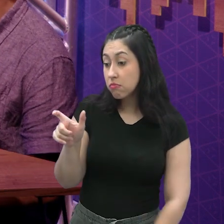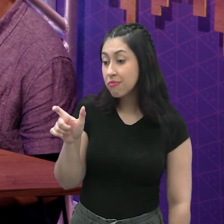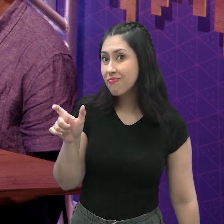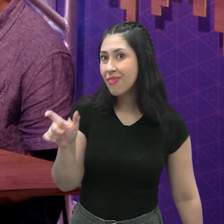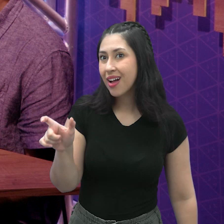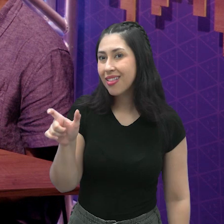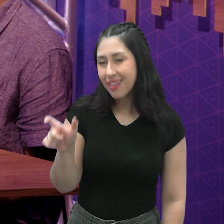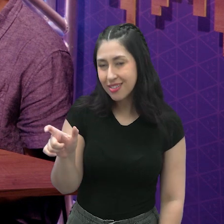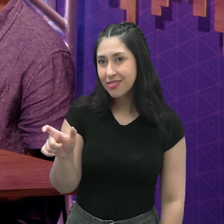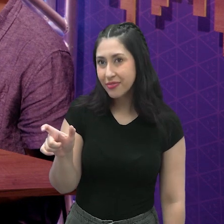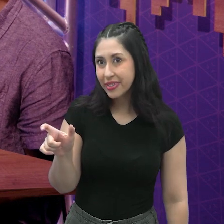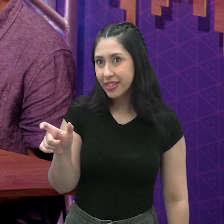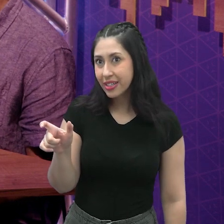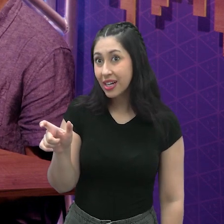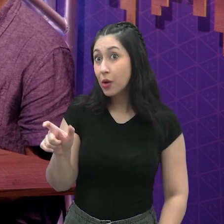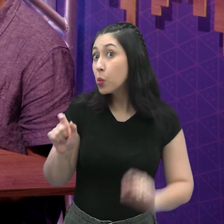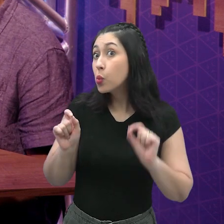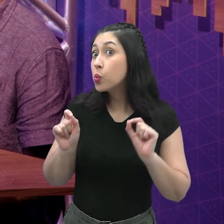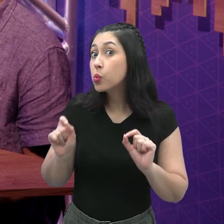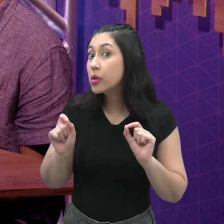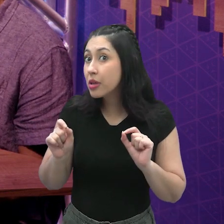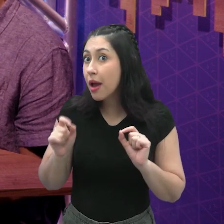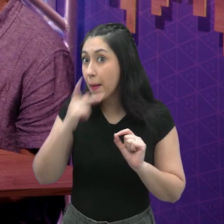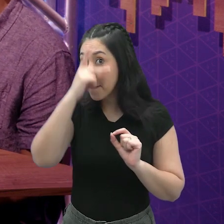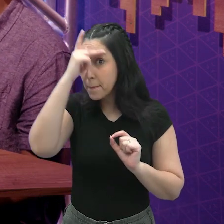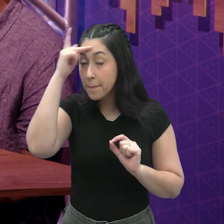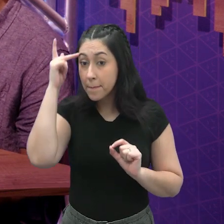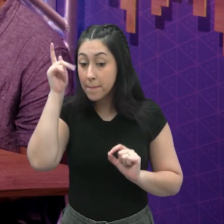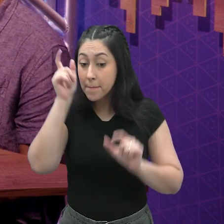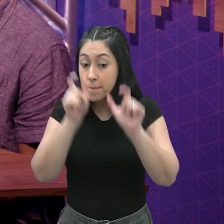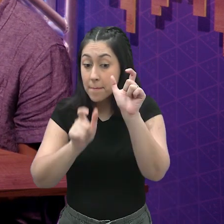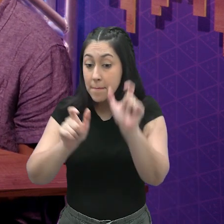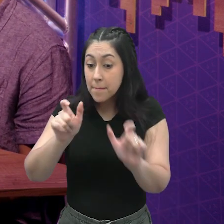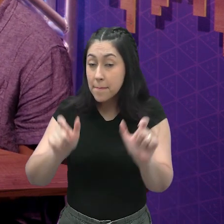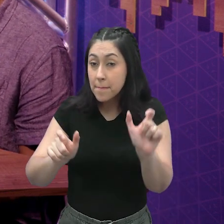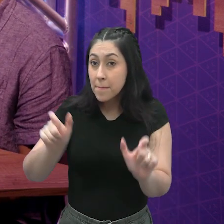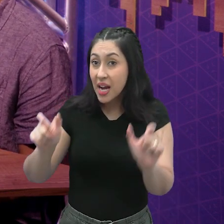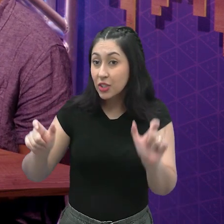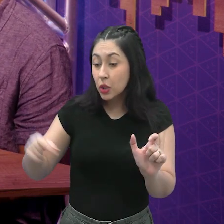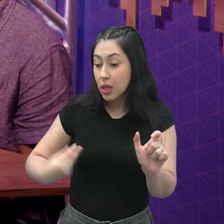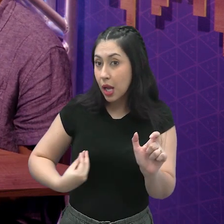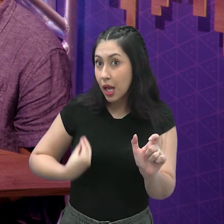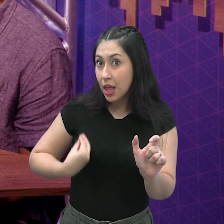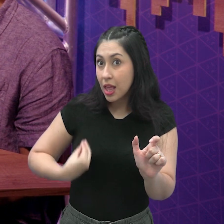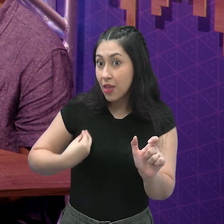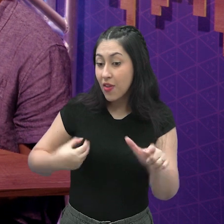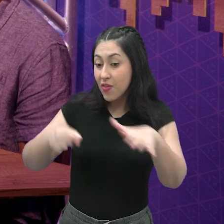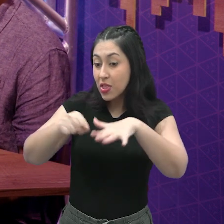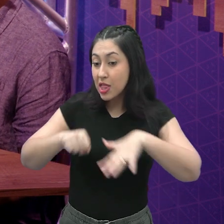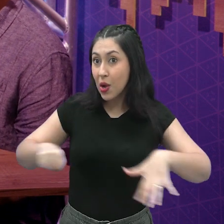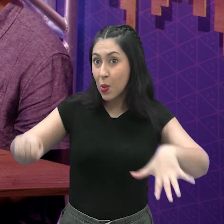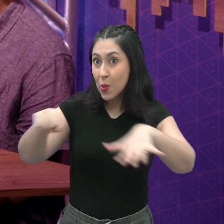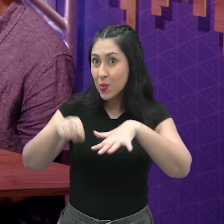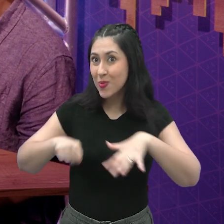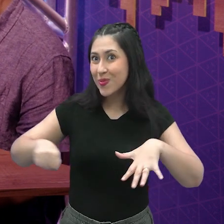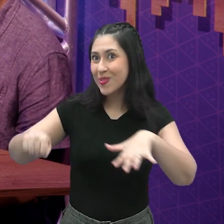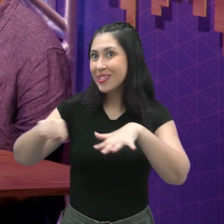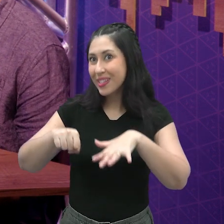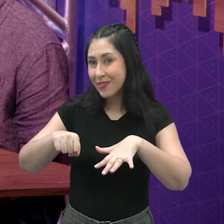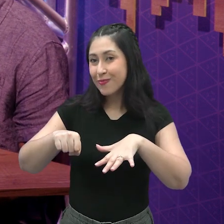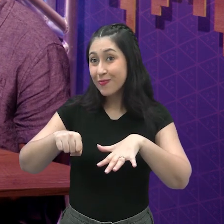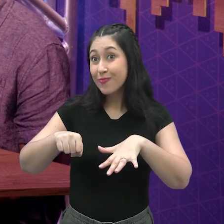sertanejo em si seriam as pessoas do interior do sertão brasileiro,